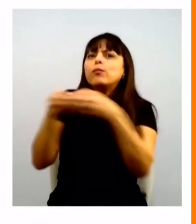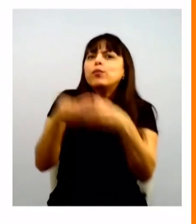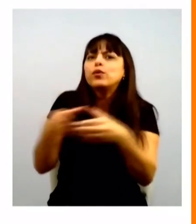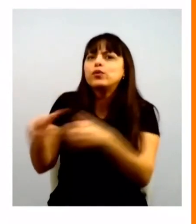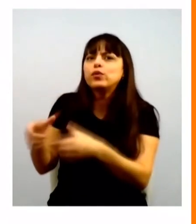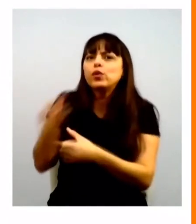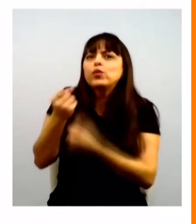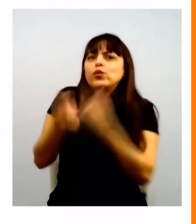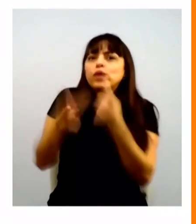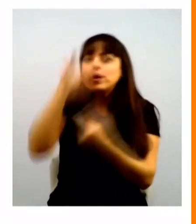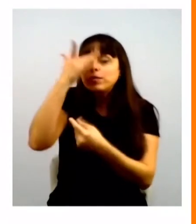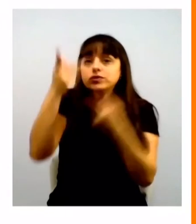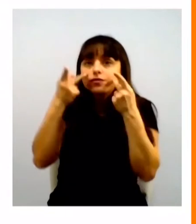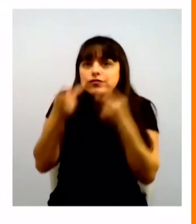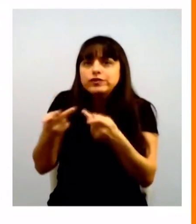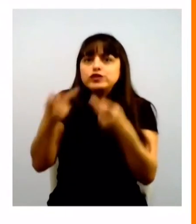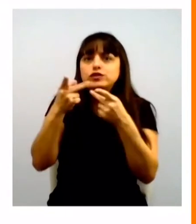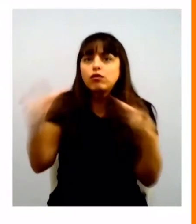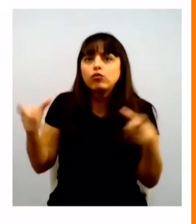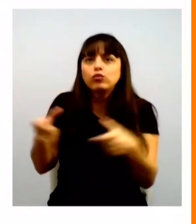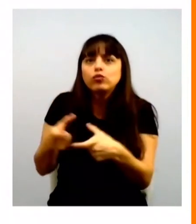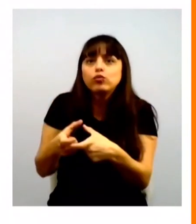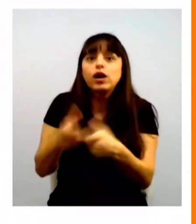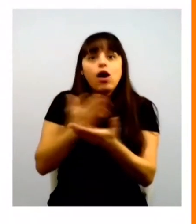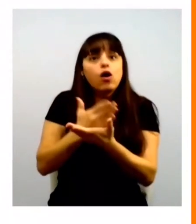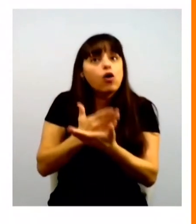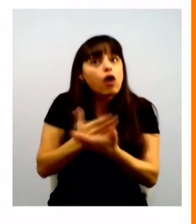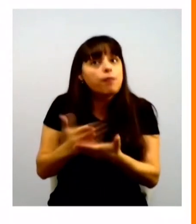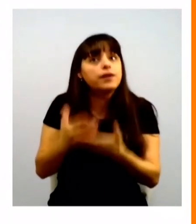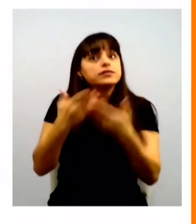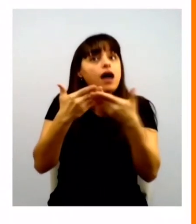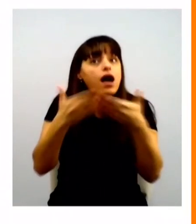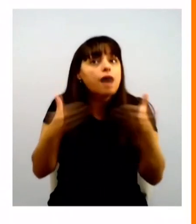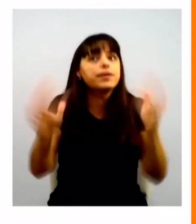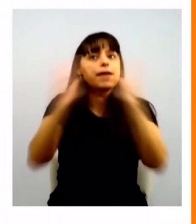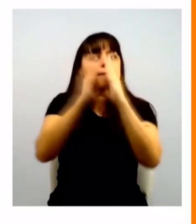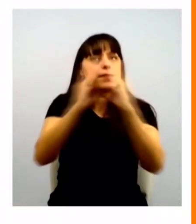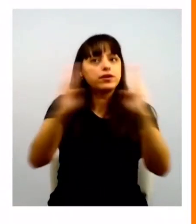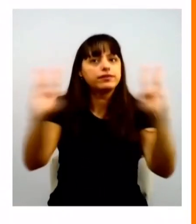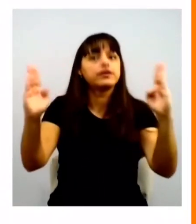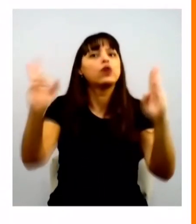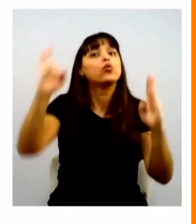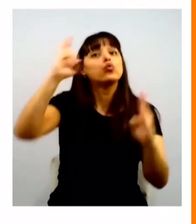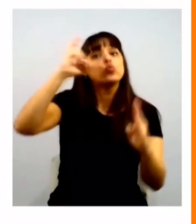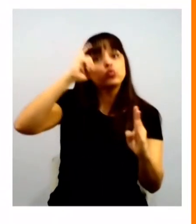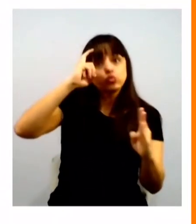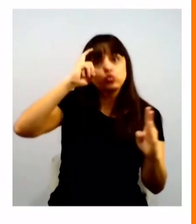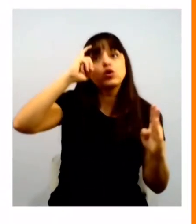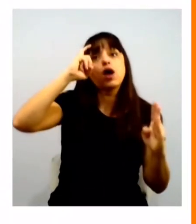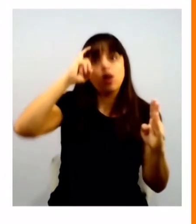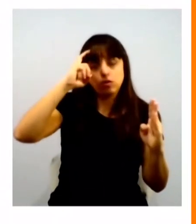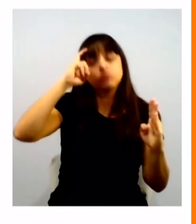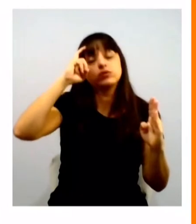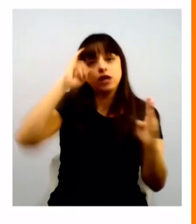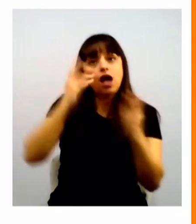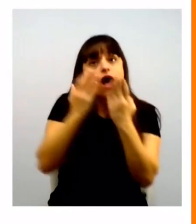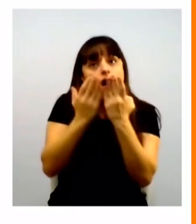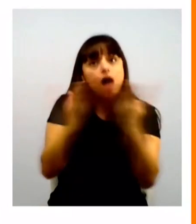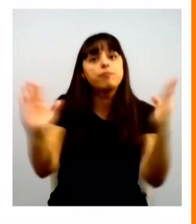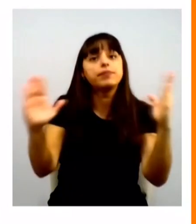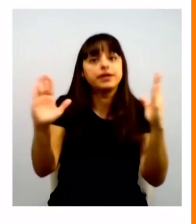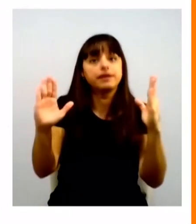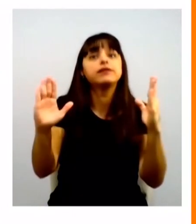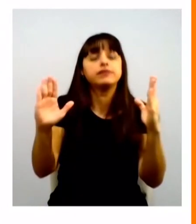museus, as bibliotecas, os serviços culturais, essa semana começaram a abrir. E sim que habrá mudanças e terão que